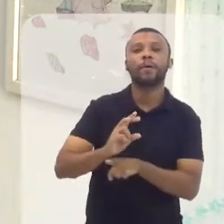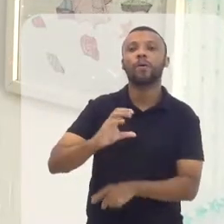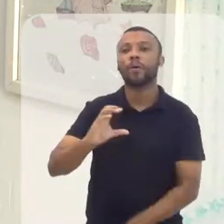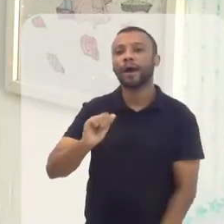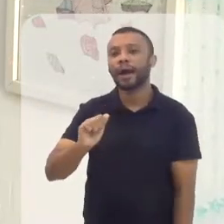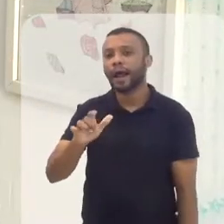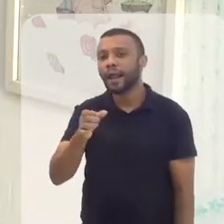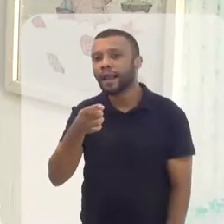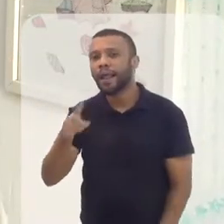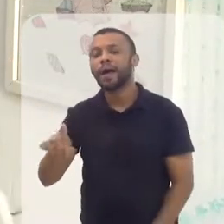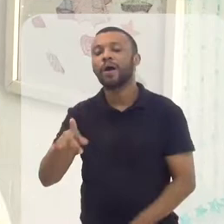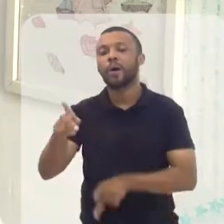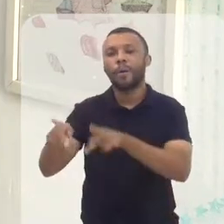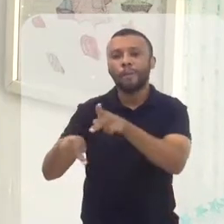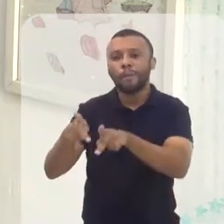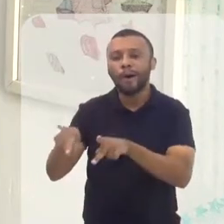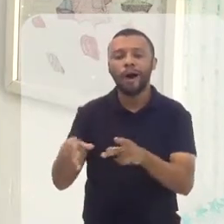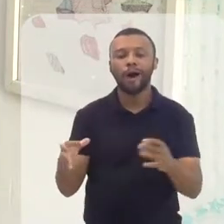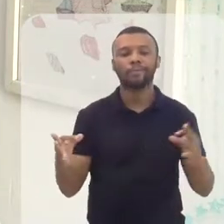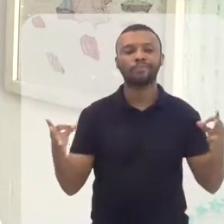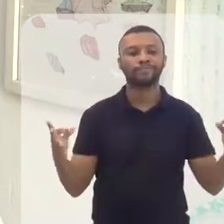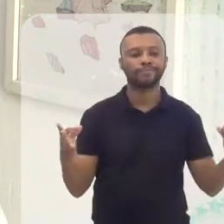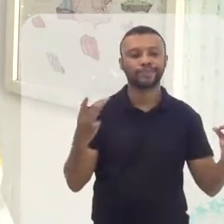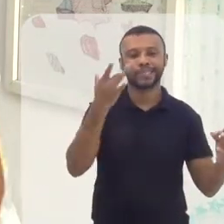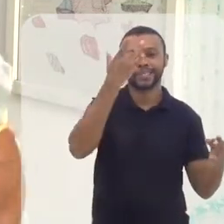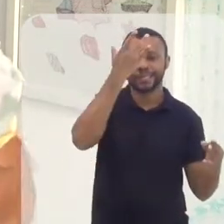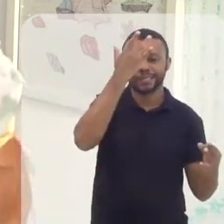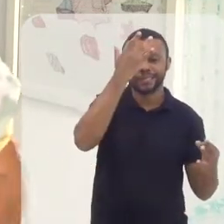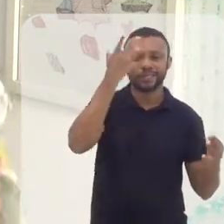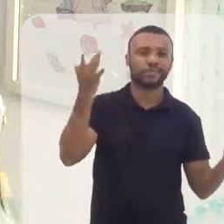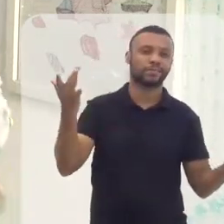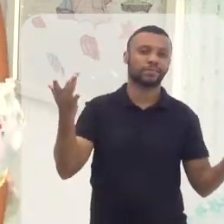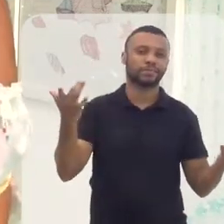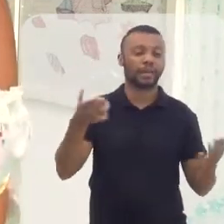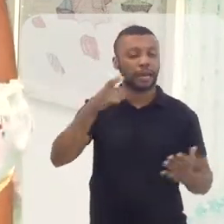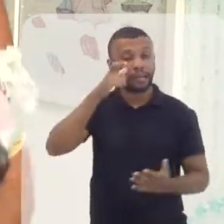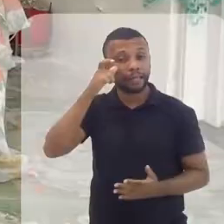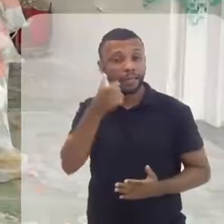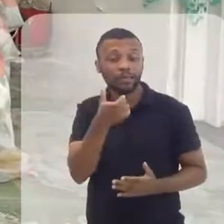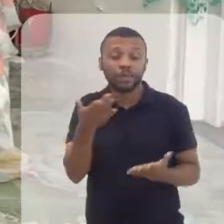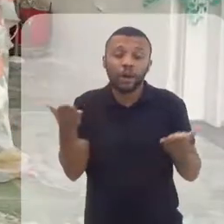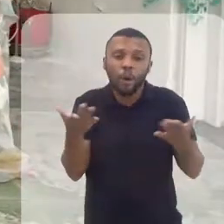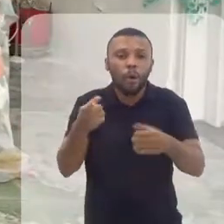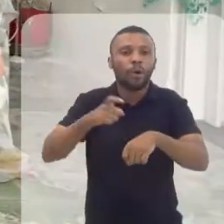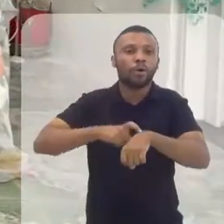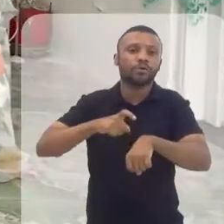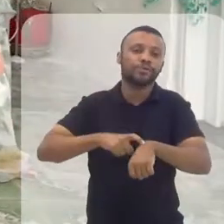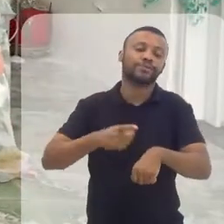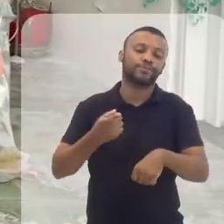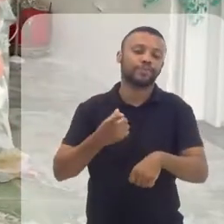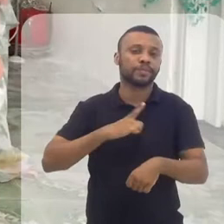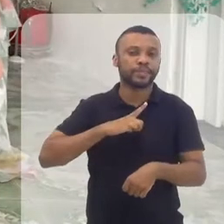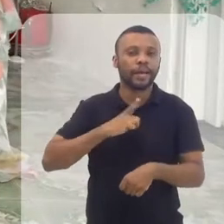protegiam também os calões, protegiam os sinti, que são os indianos. Então é interessante, eu acho que hoje em dia há